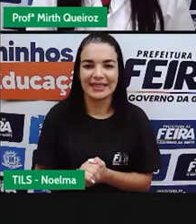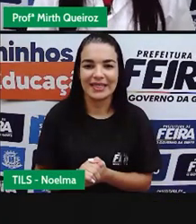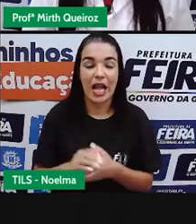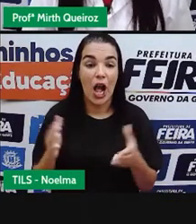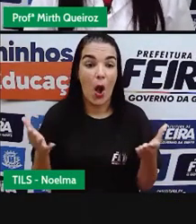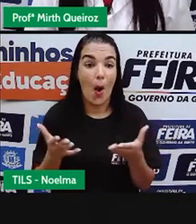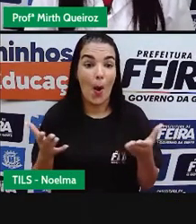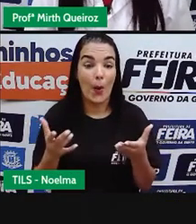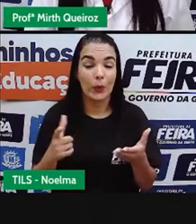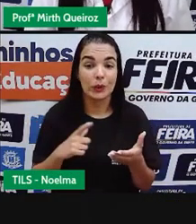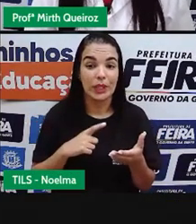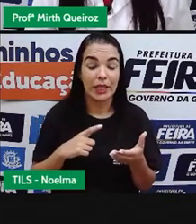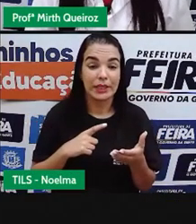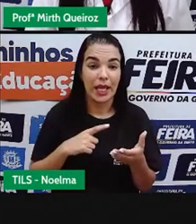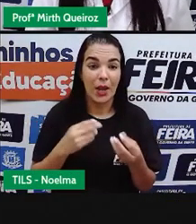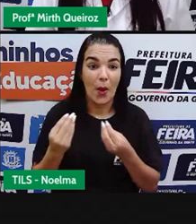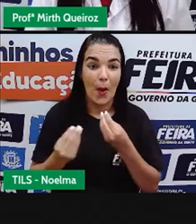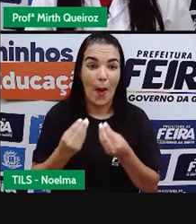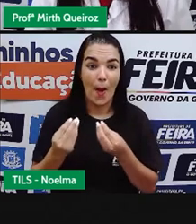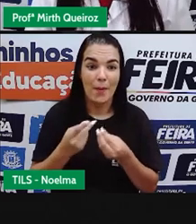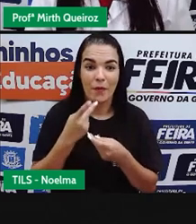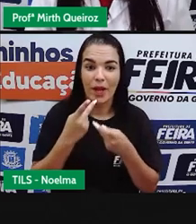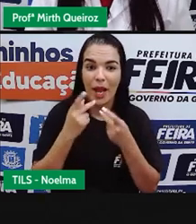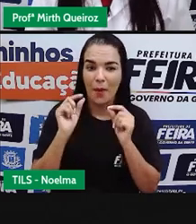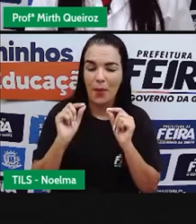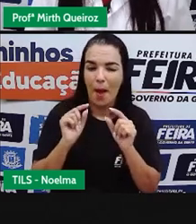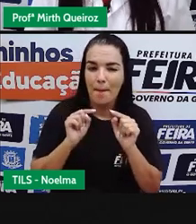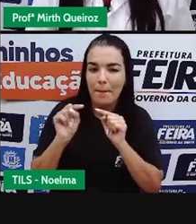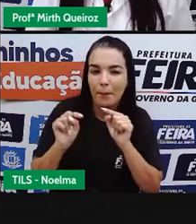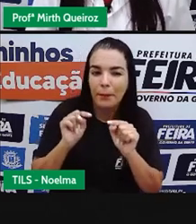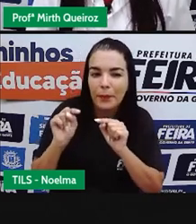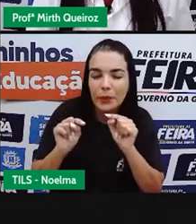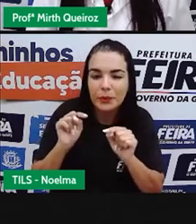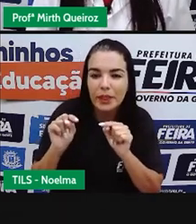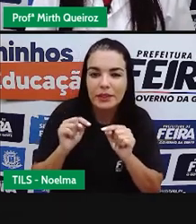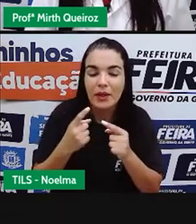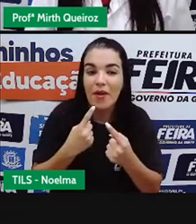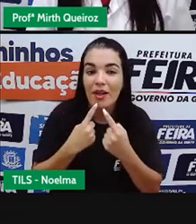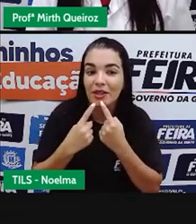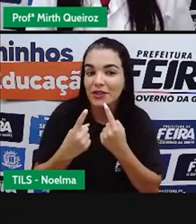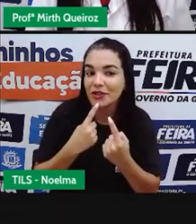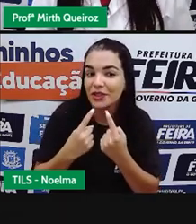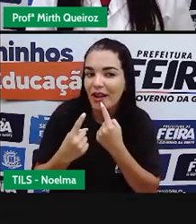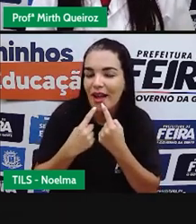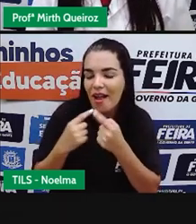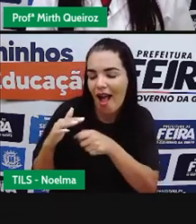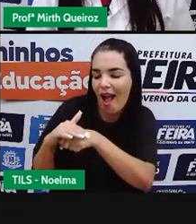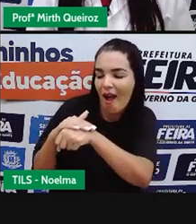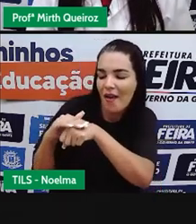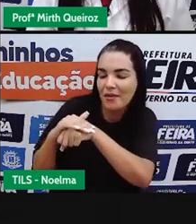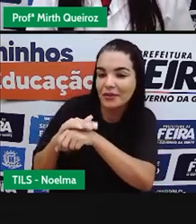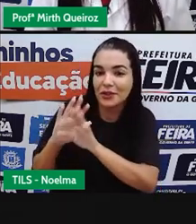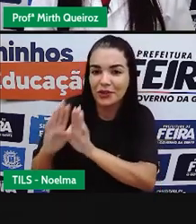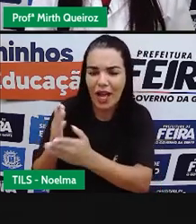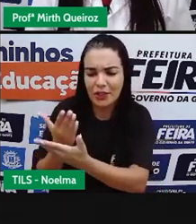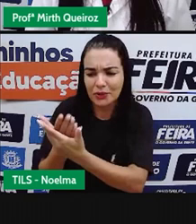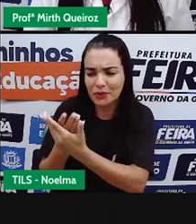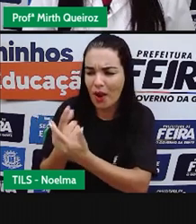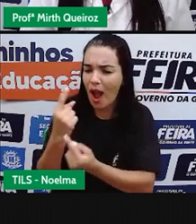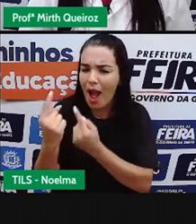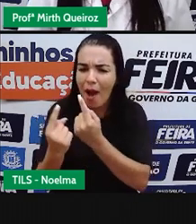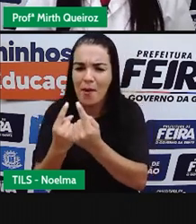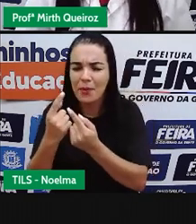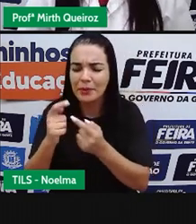Hoje nós falaremos sobre pontuação em diálogos. A gente já estudou sobre alguns sinais de pontuação